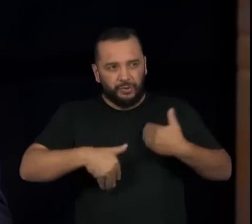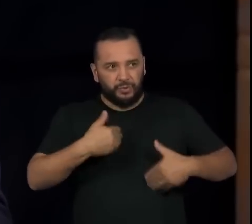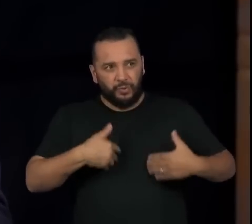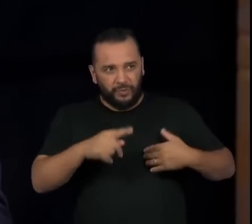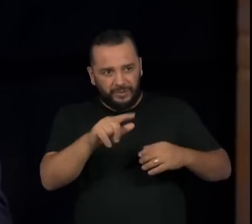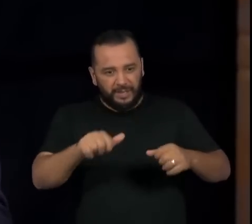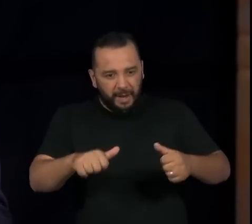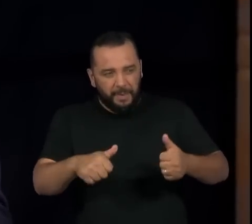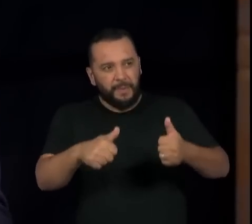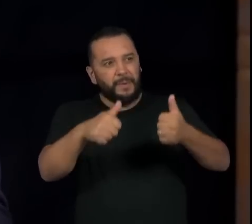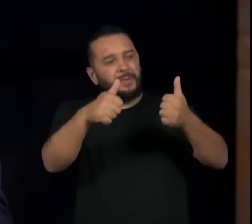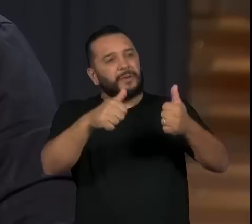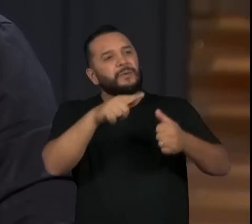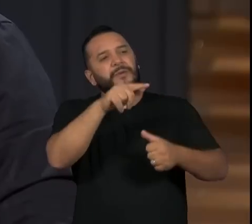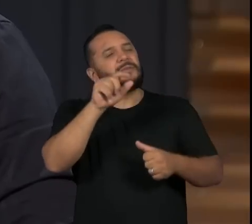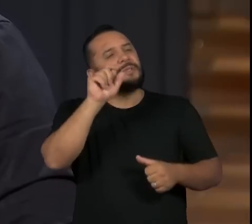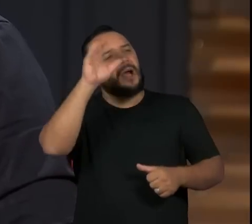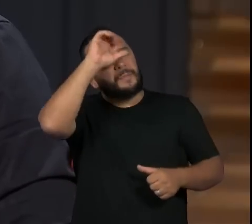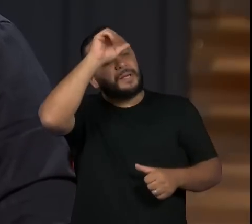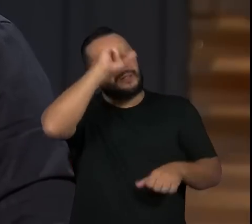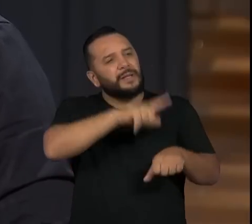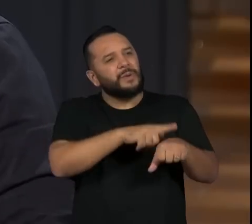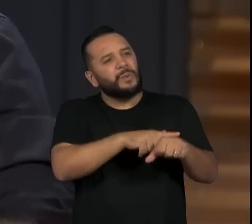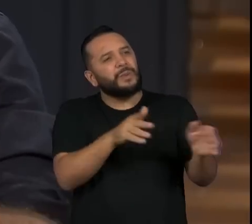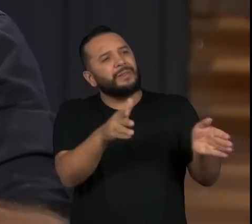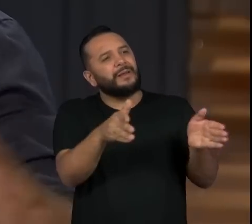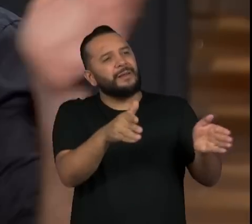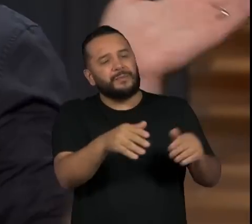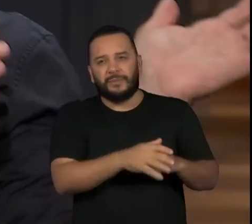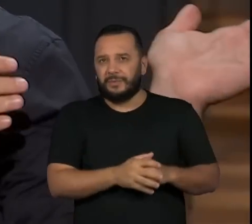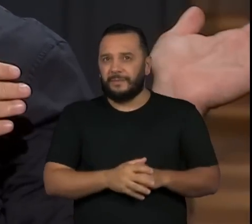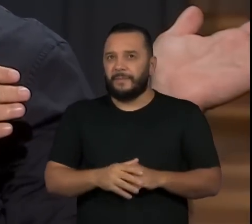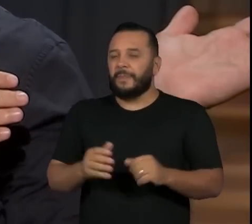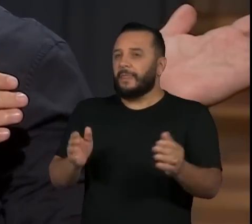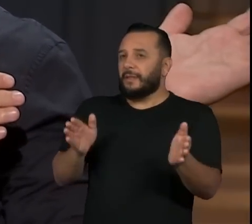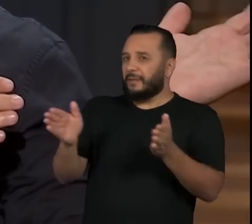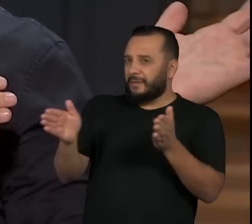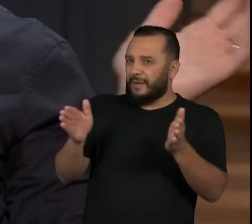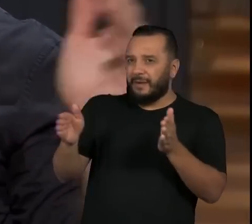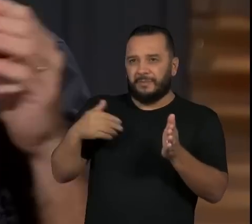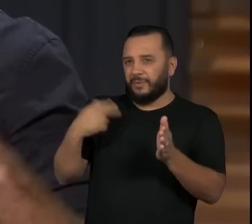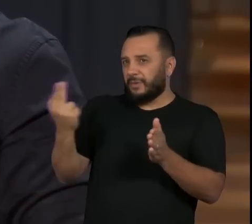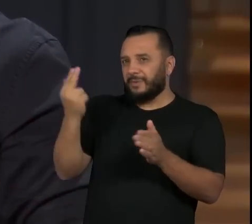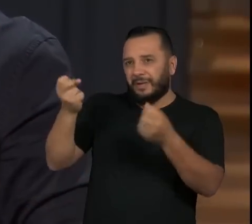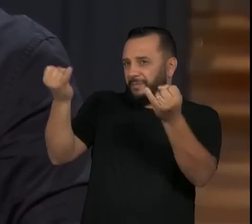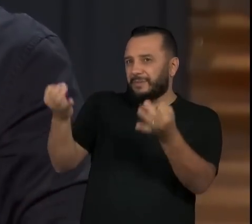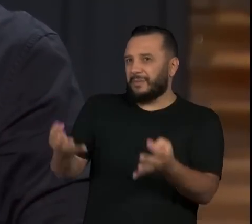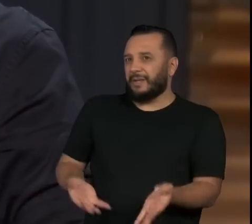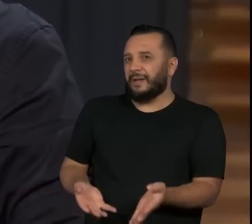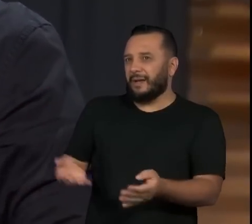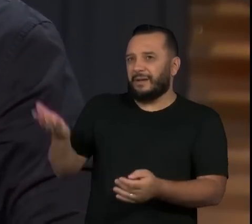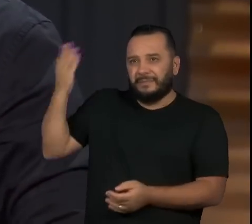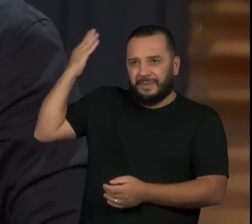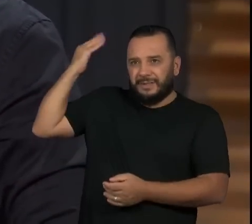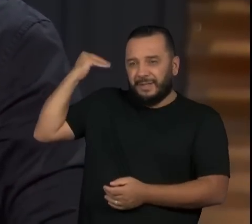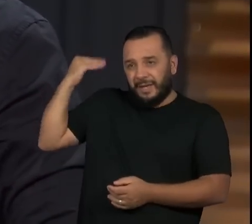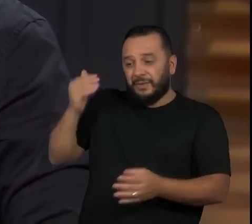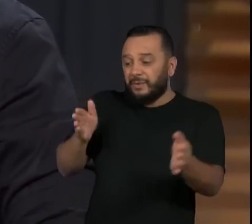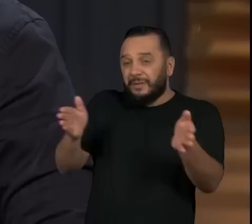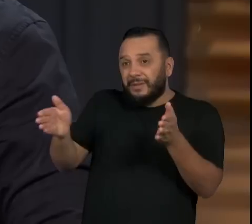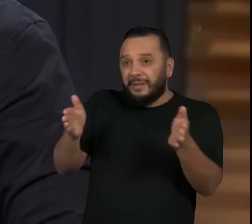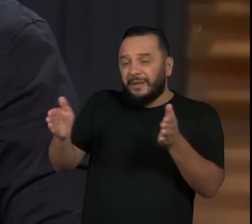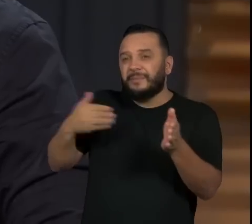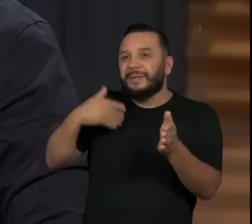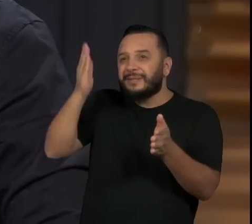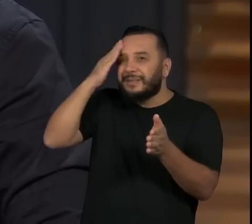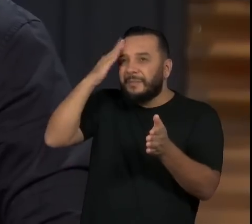aprendeu sobre o tempo? O tempo não é feito para medir ou explicar o que passou. Ele é feito para tentar prever